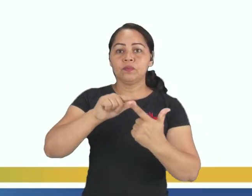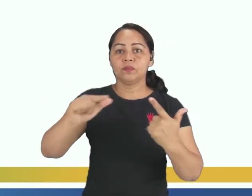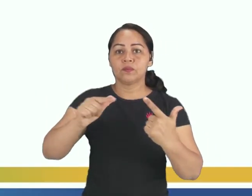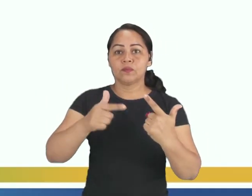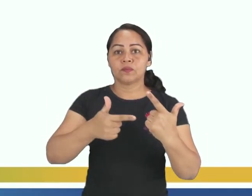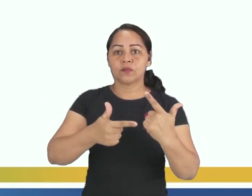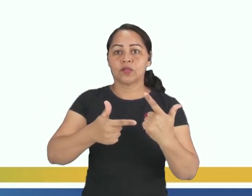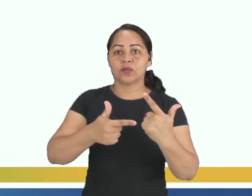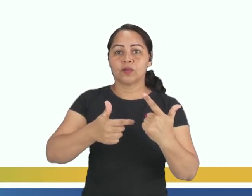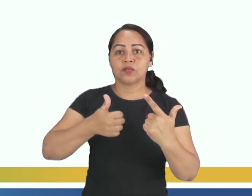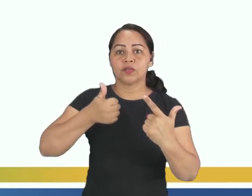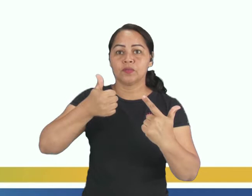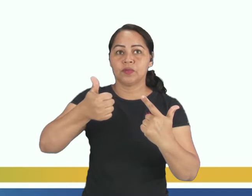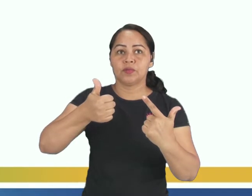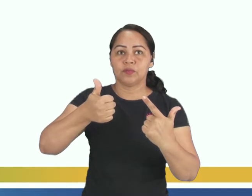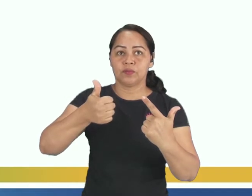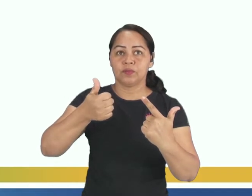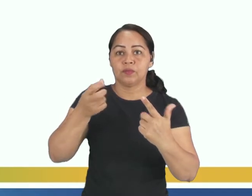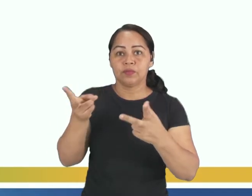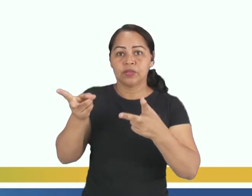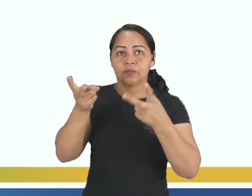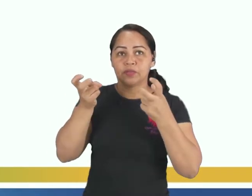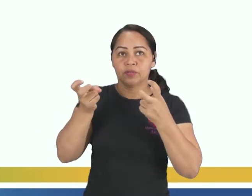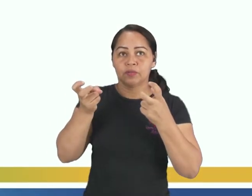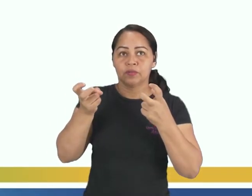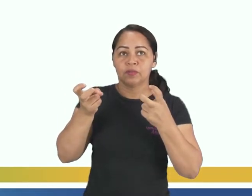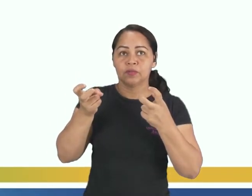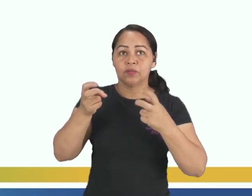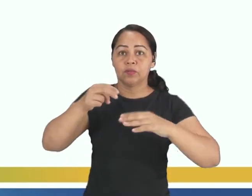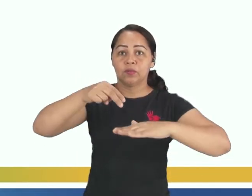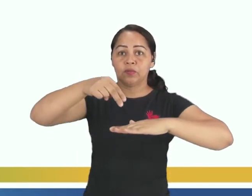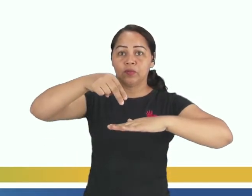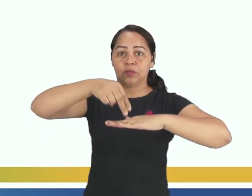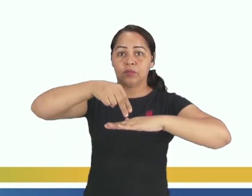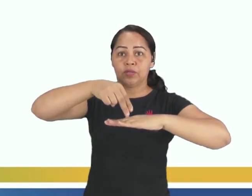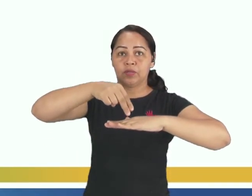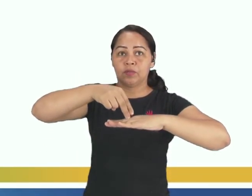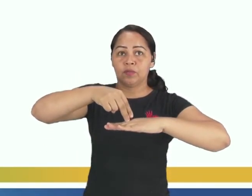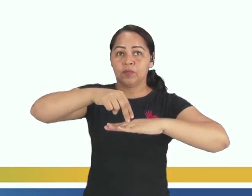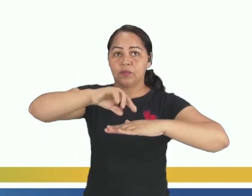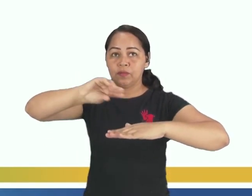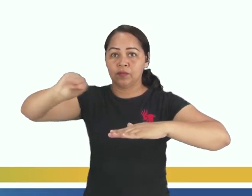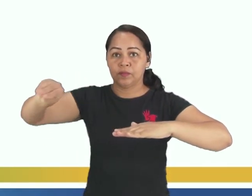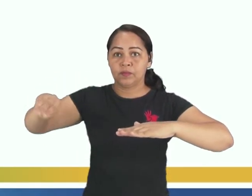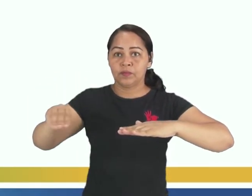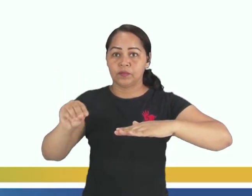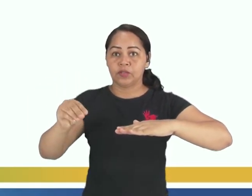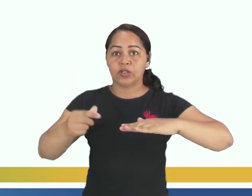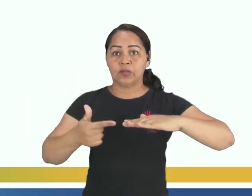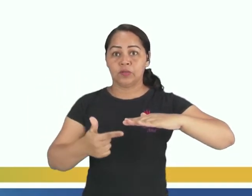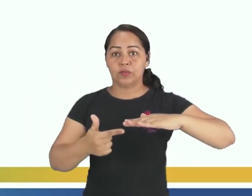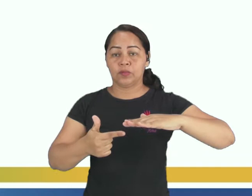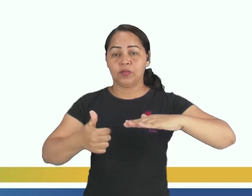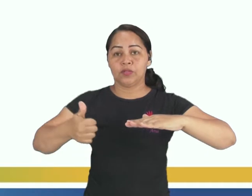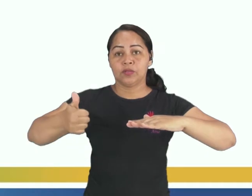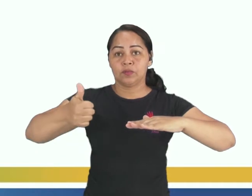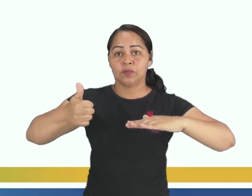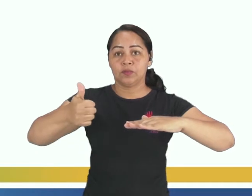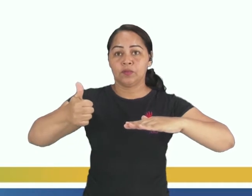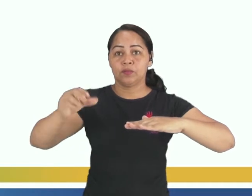de 2 elevado a 1. Percebeu? O numerador aqui virou expoente do 2 dentro do radical,